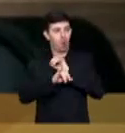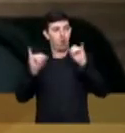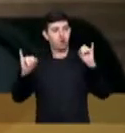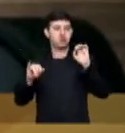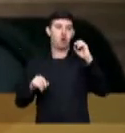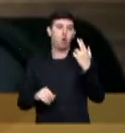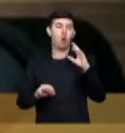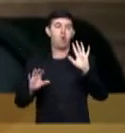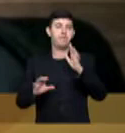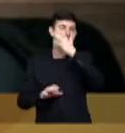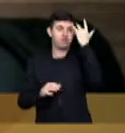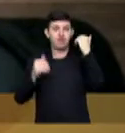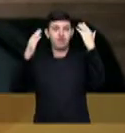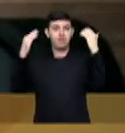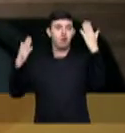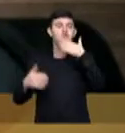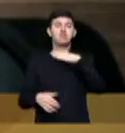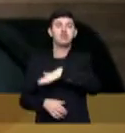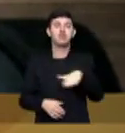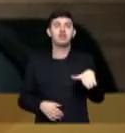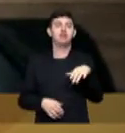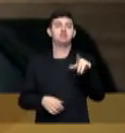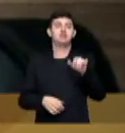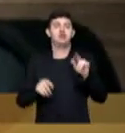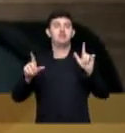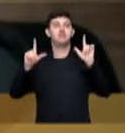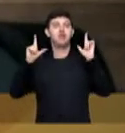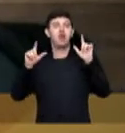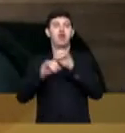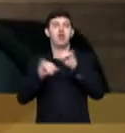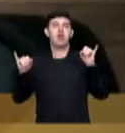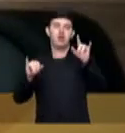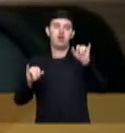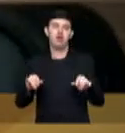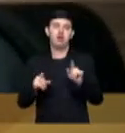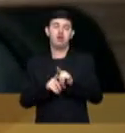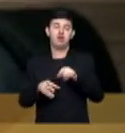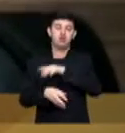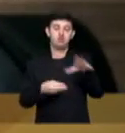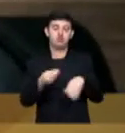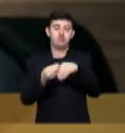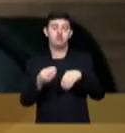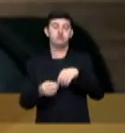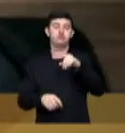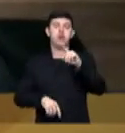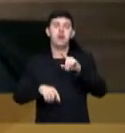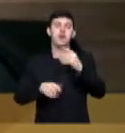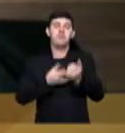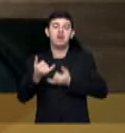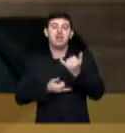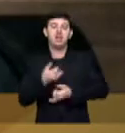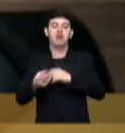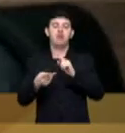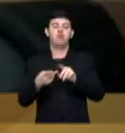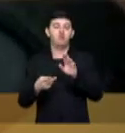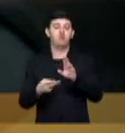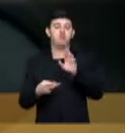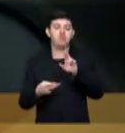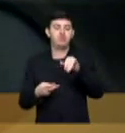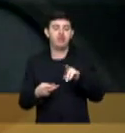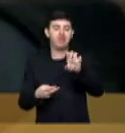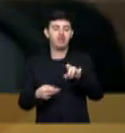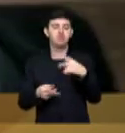na comercialização, bem como a inclusão de brindes promocionais, brinquedos ou itens